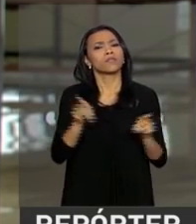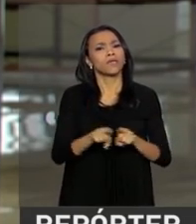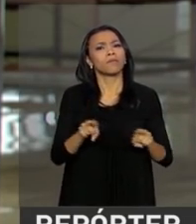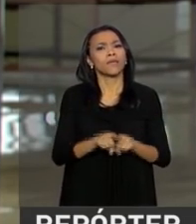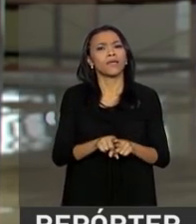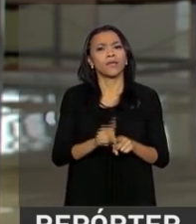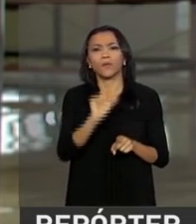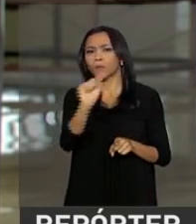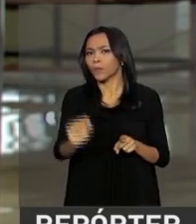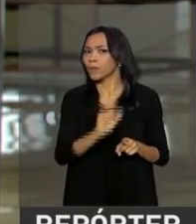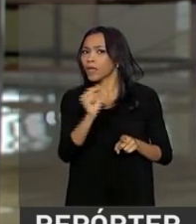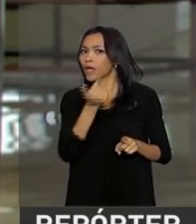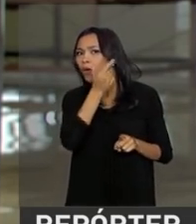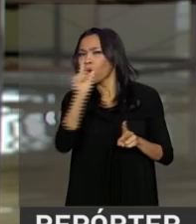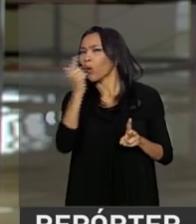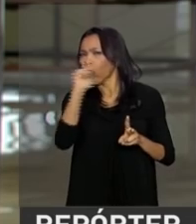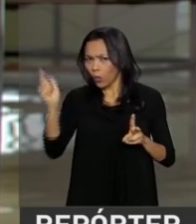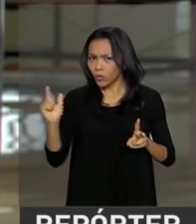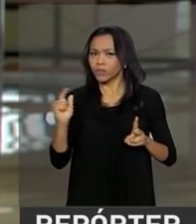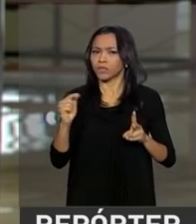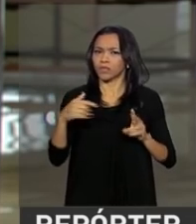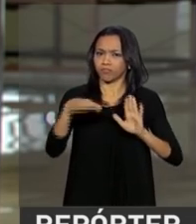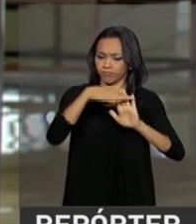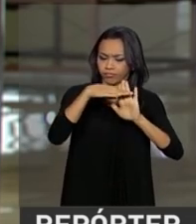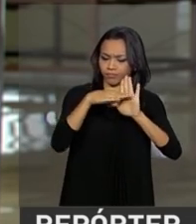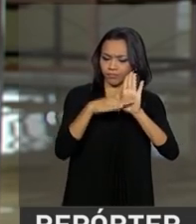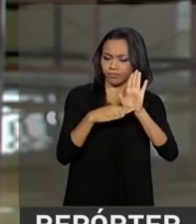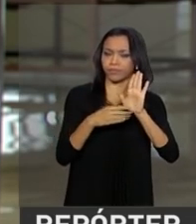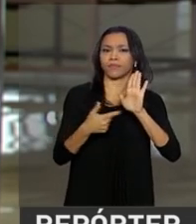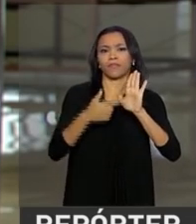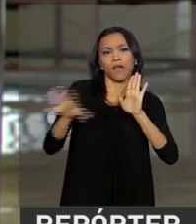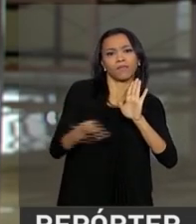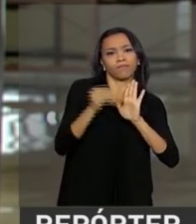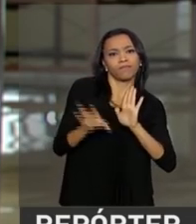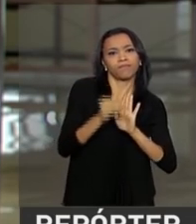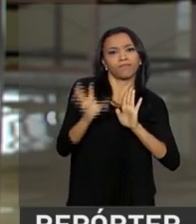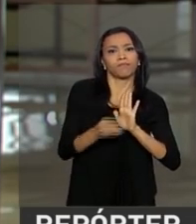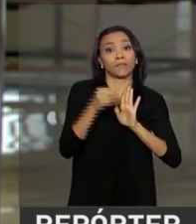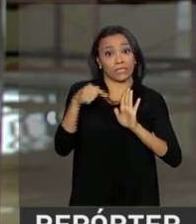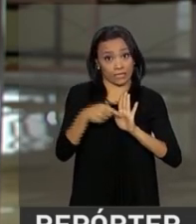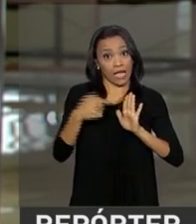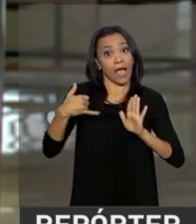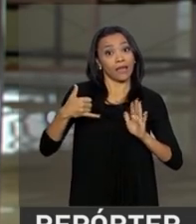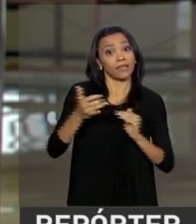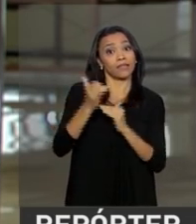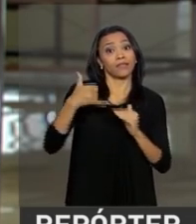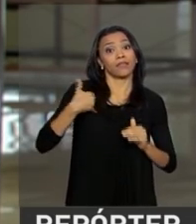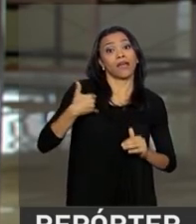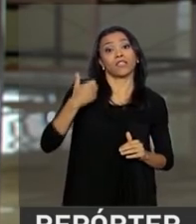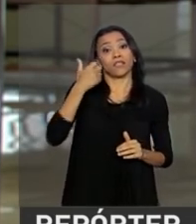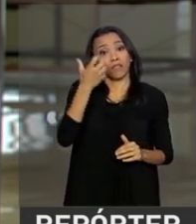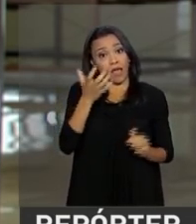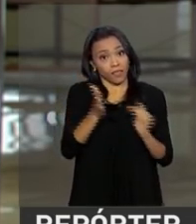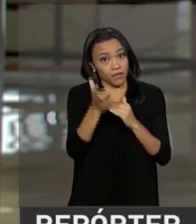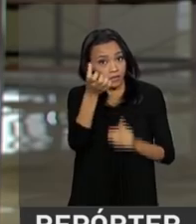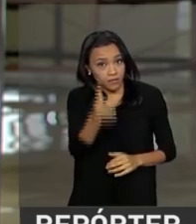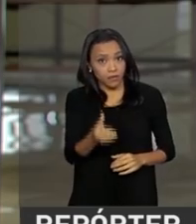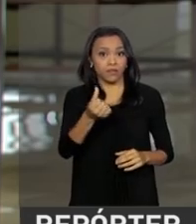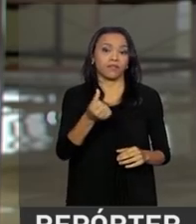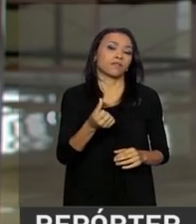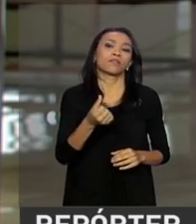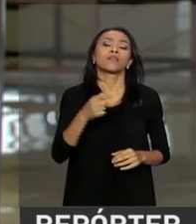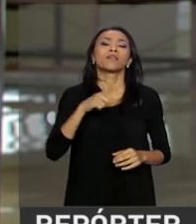estão previstas aí outras ações, ações adicionais voltadas para crianças com até 6 anos, que recebem um benefício de